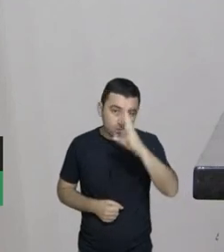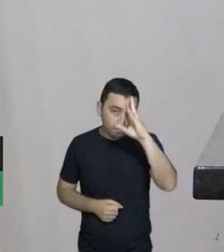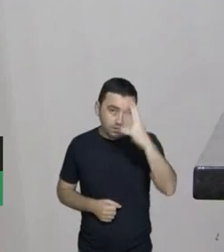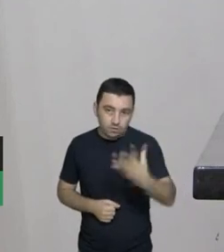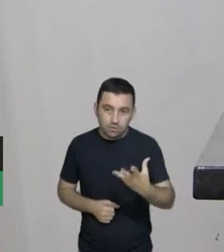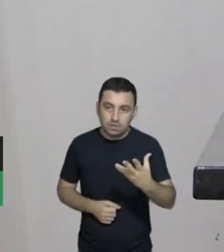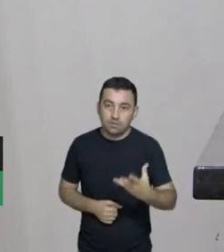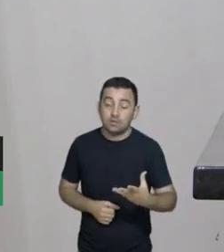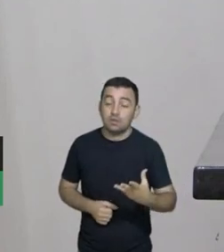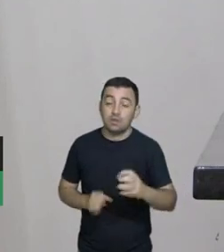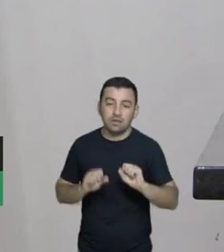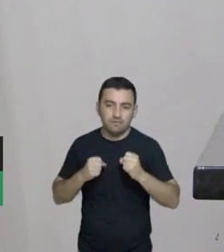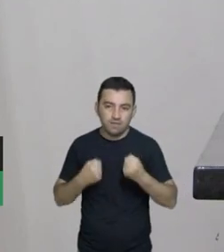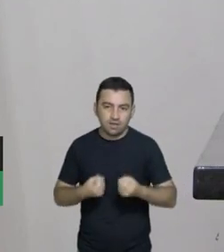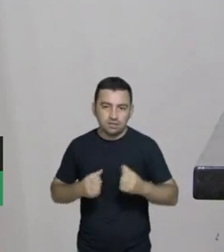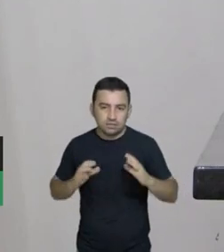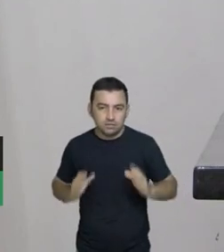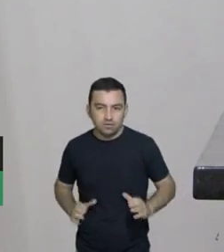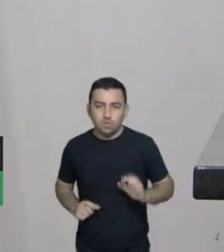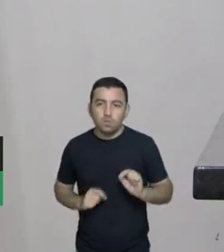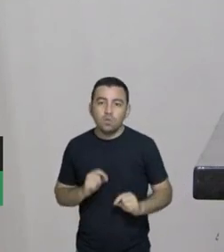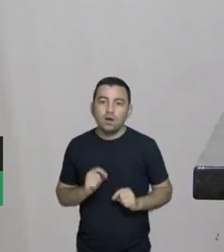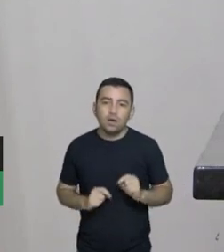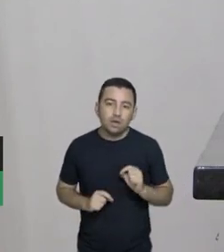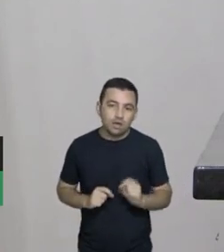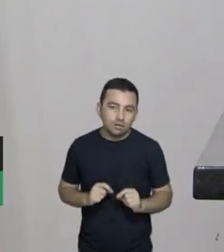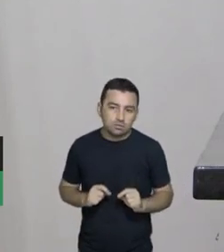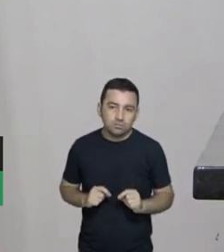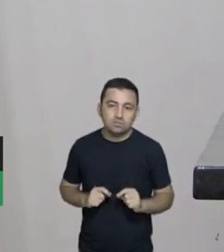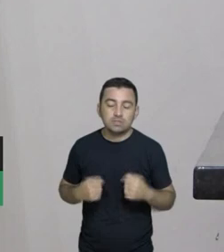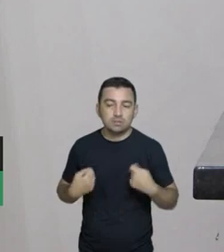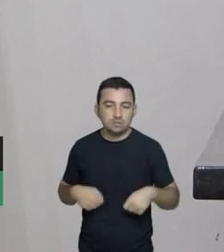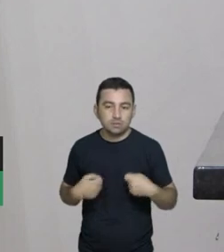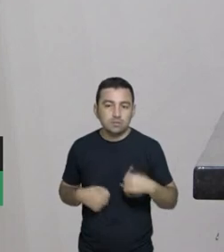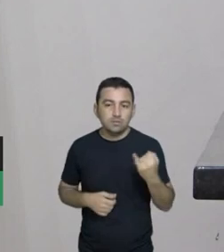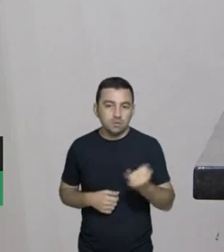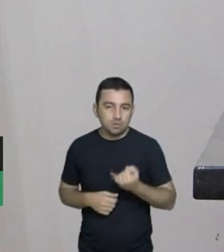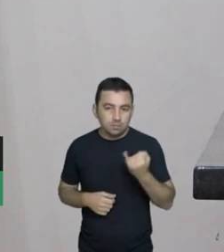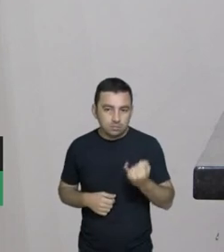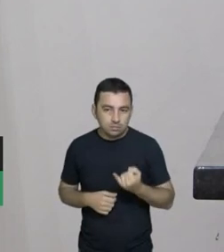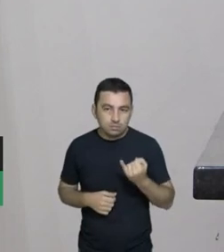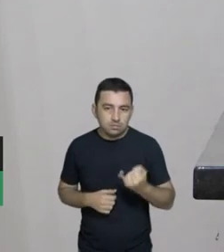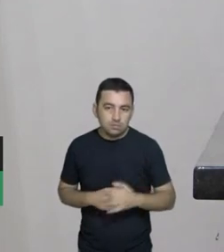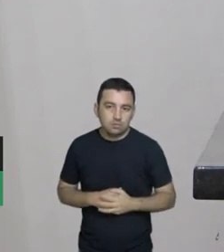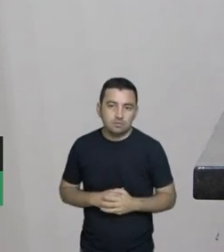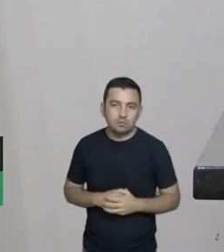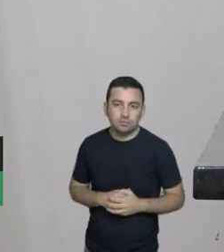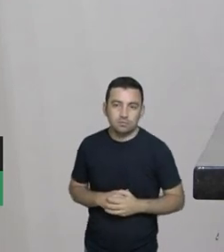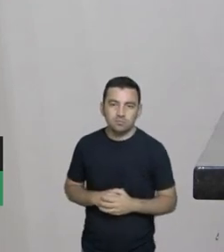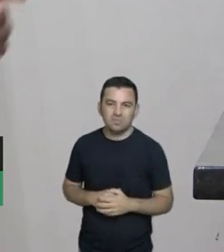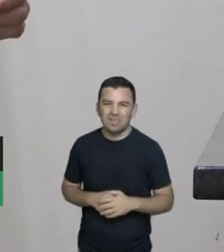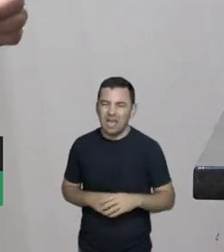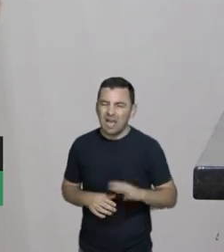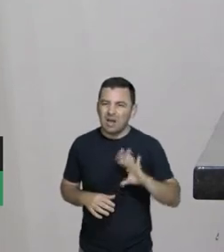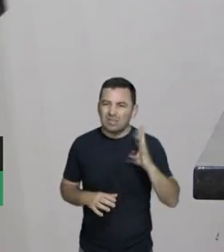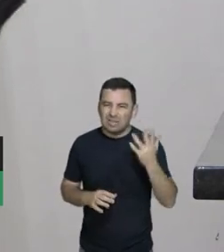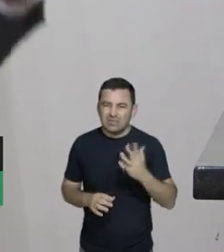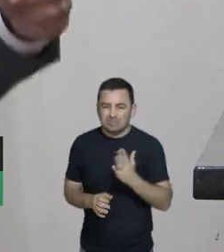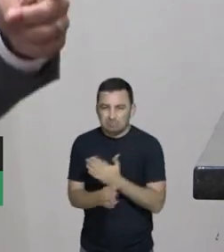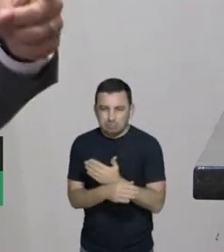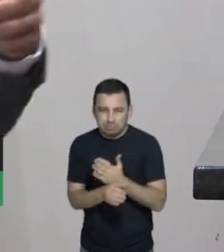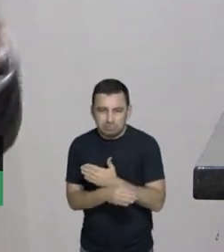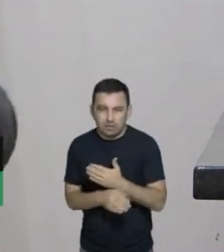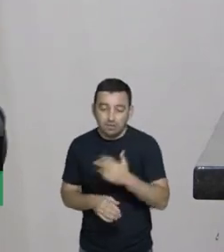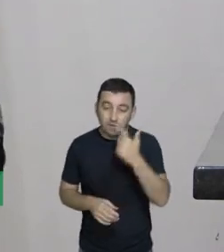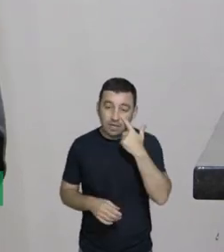normalmente não têm a devida importância que merecem ter. Nesse momento de caos, nós estamos olhando para a Defesa Civil